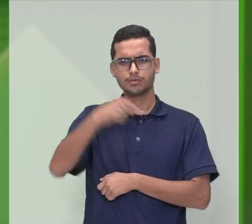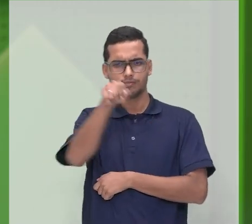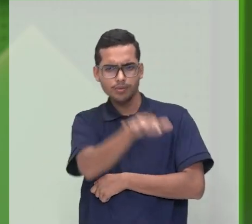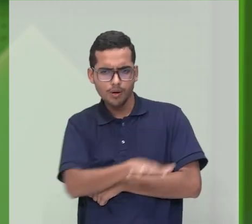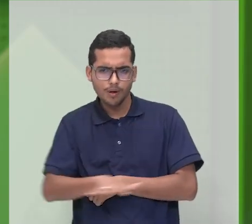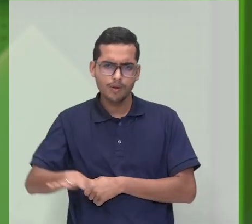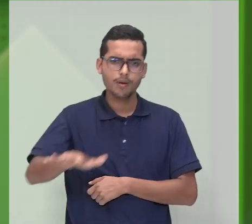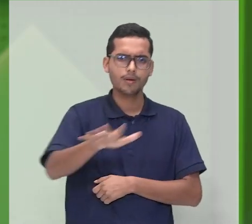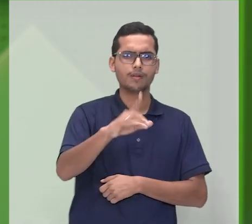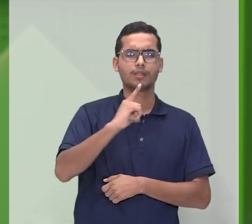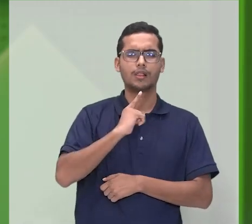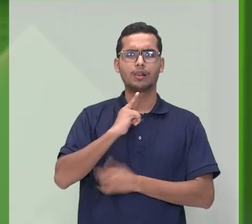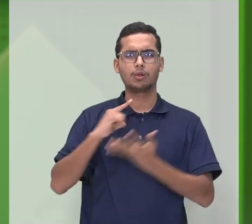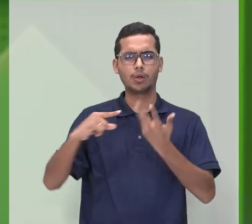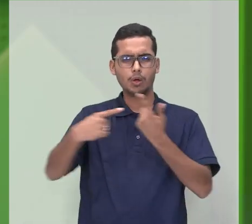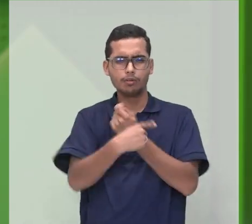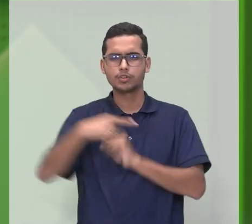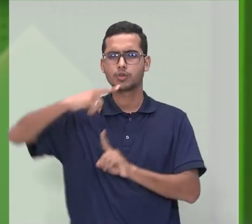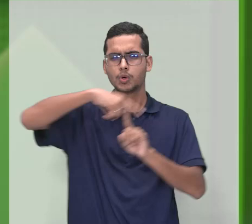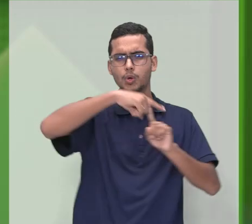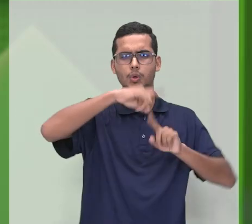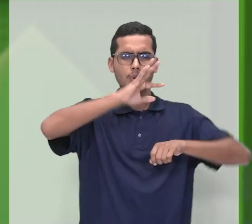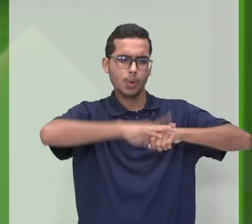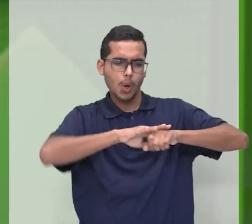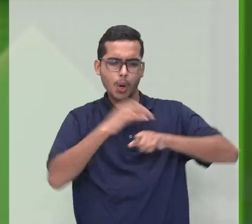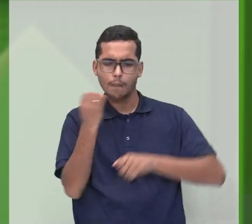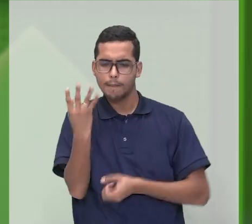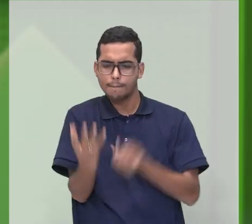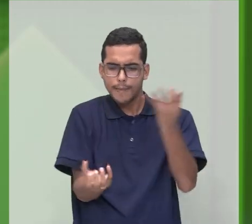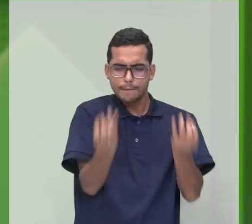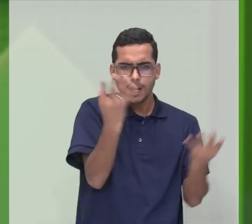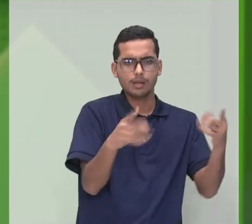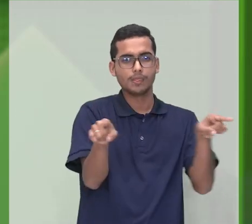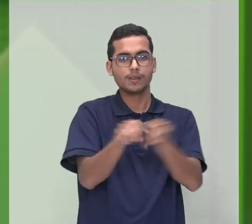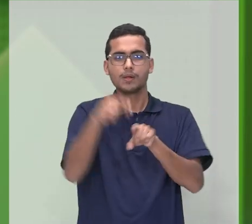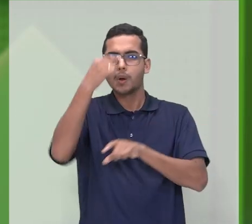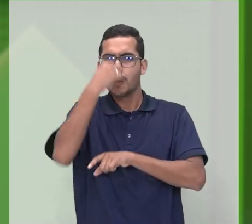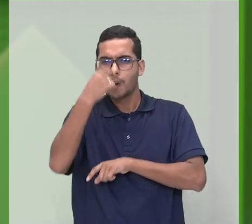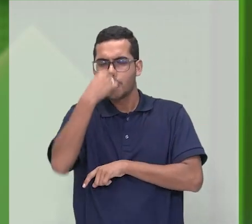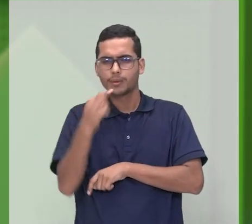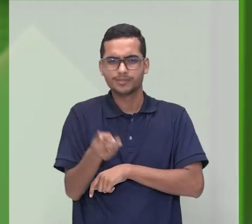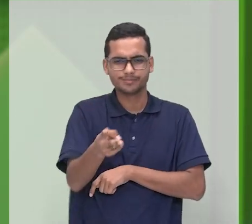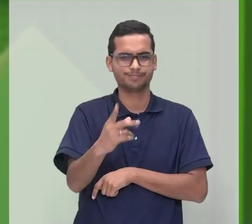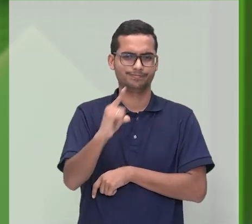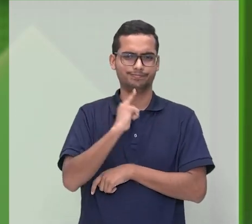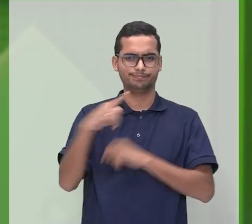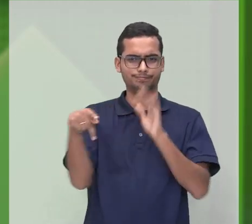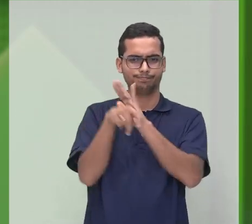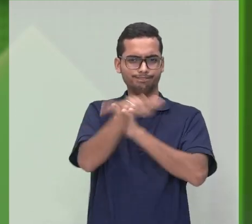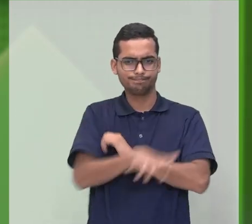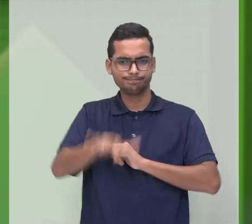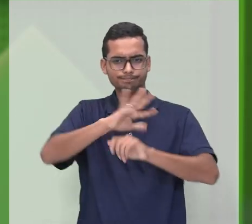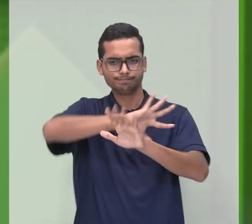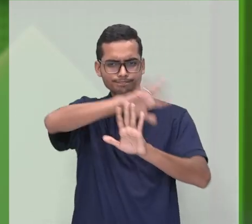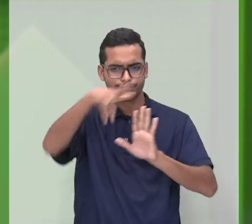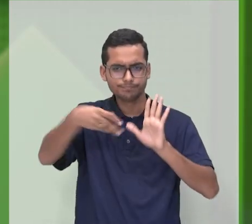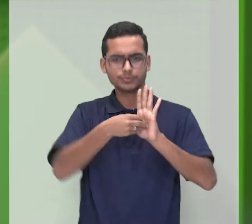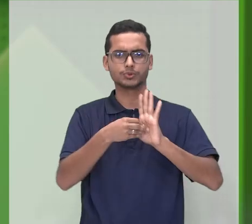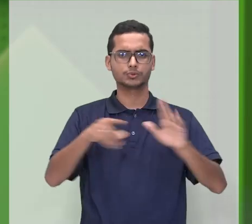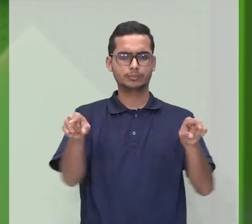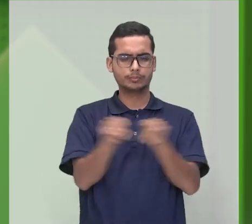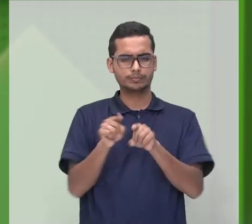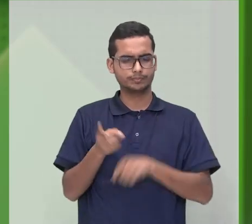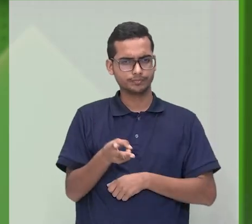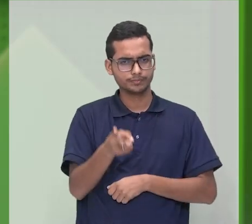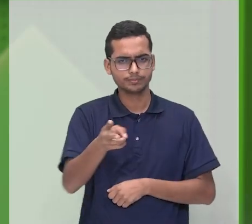muitos focos, surtos, né, de gripes, as nossas gripes elas são sazonais, e a cada